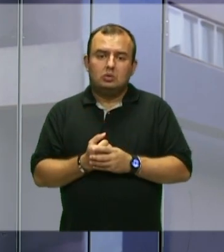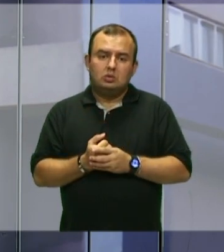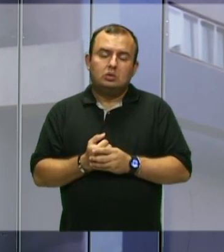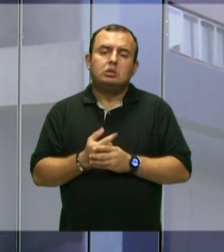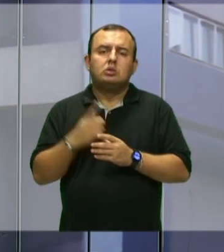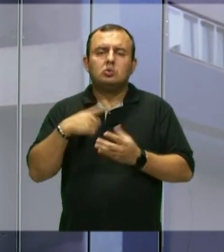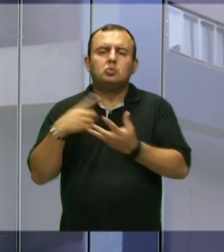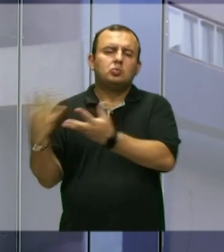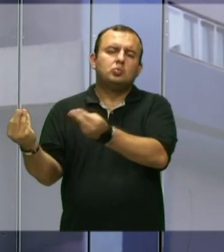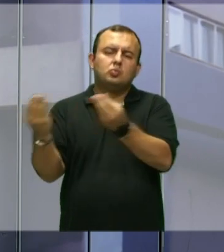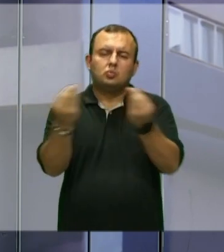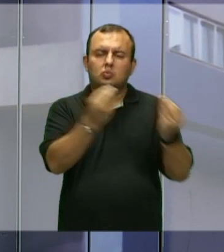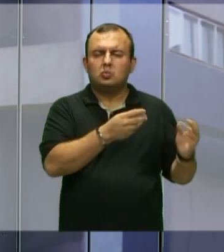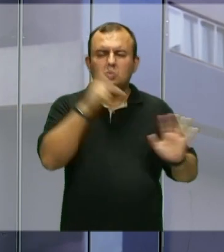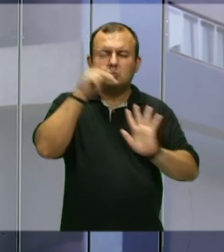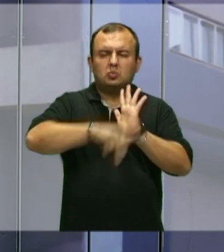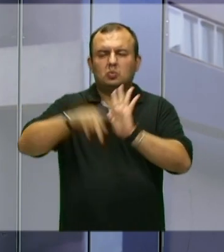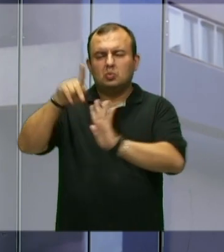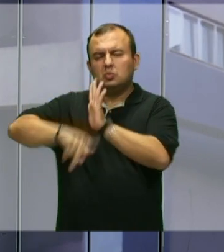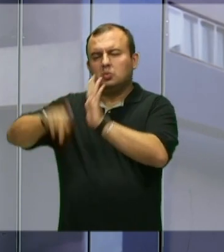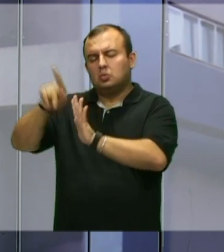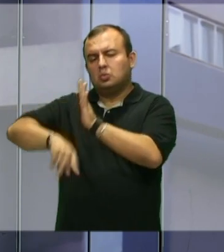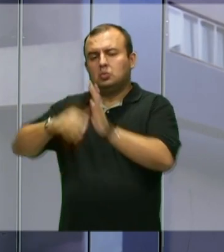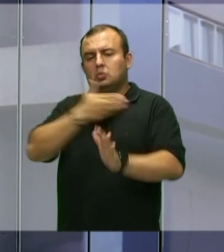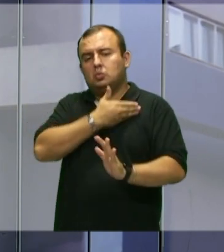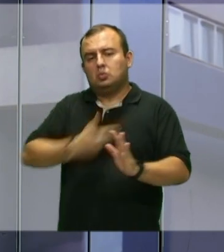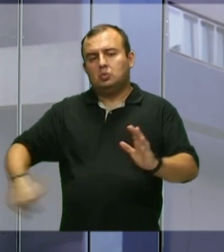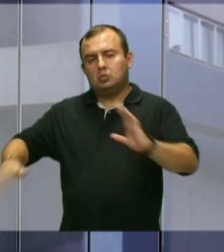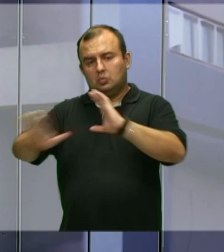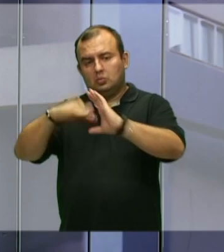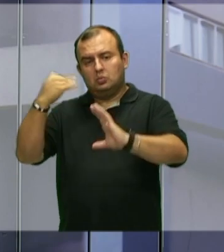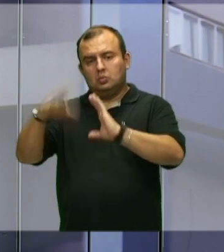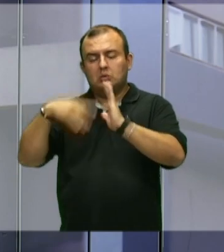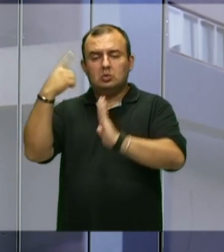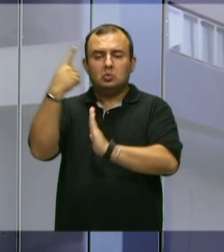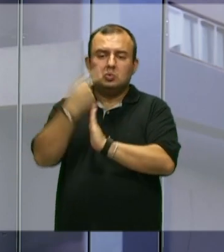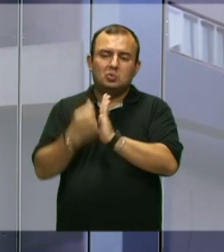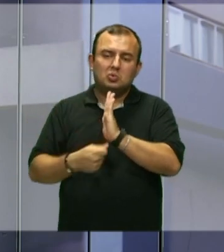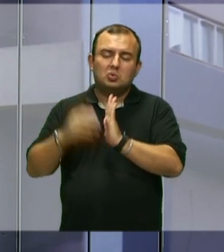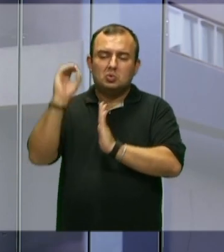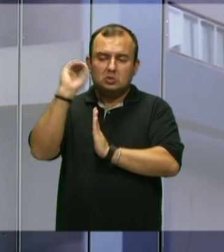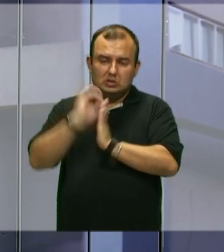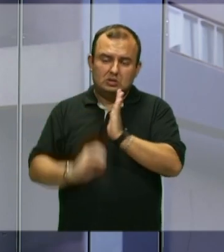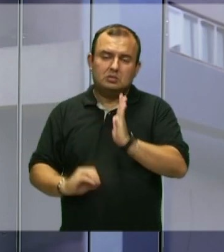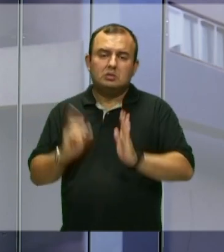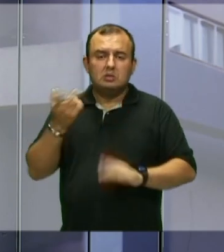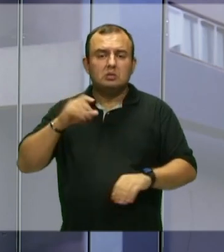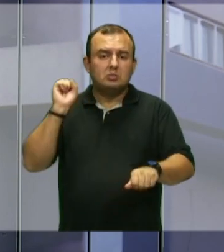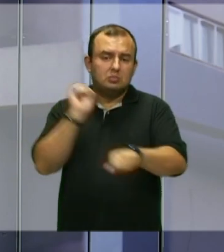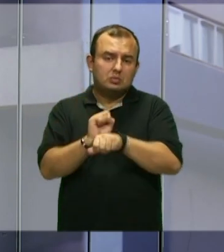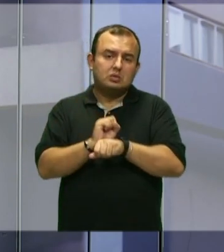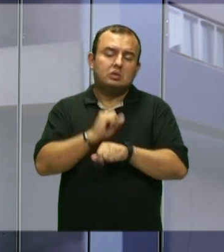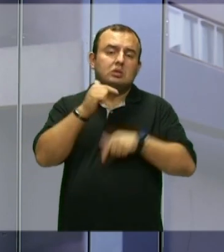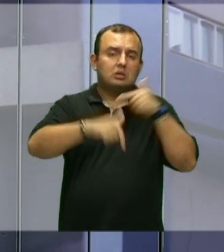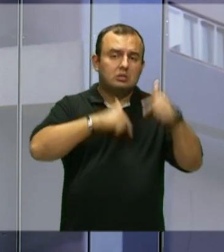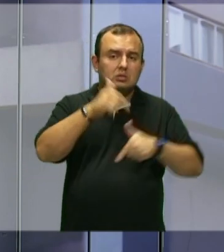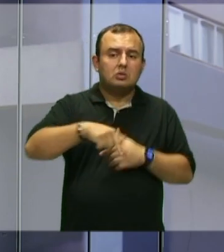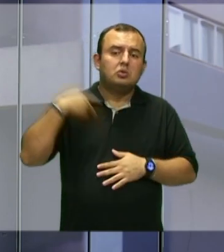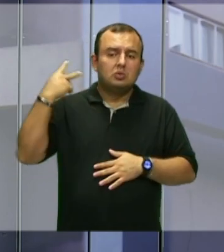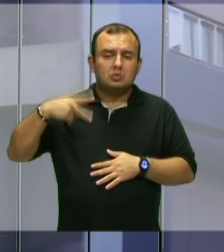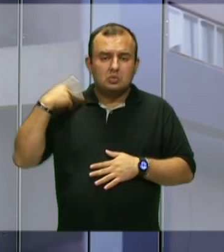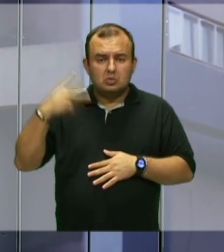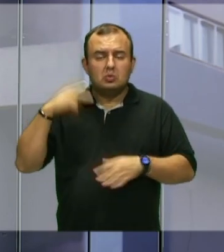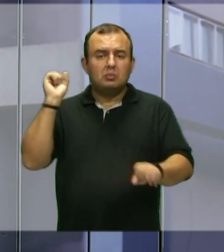chovendo inúmeros projetos que vinham do governo por suplementação orçamentária. E isso muitas vezes travava o trabalho do vereador,